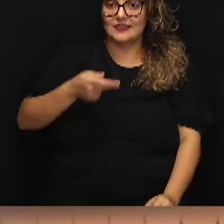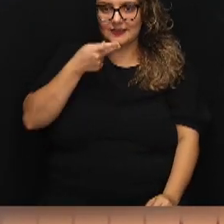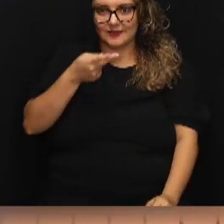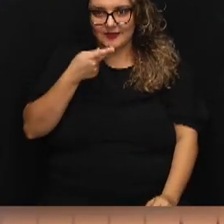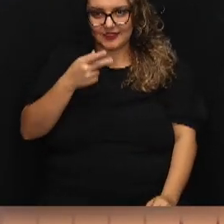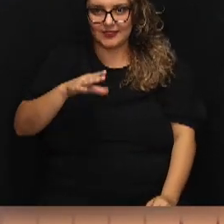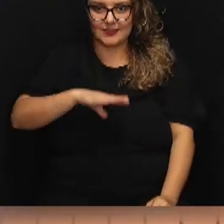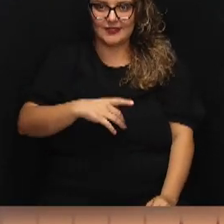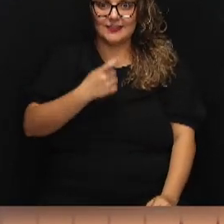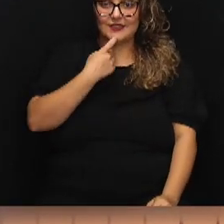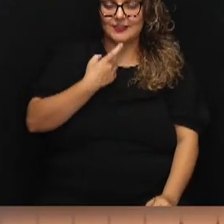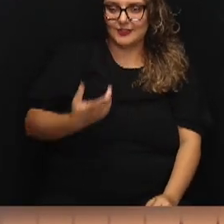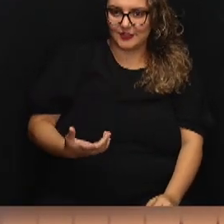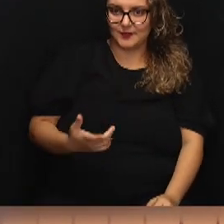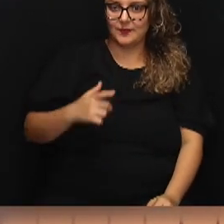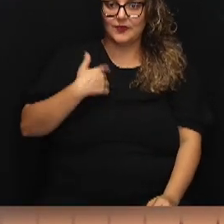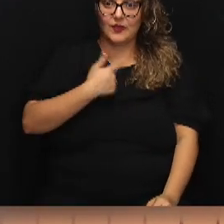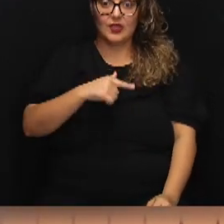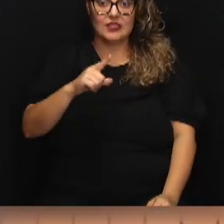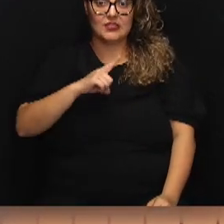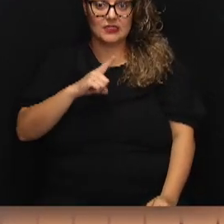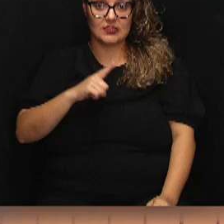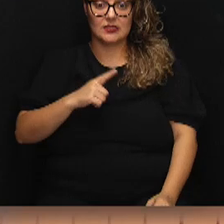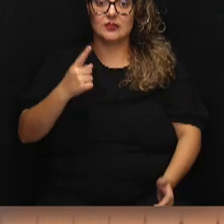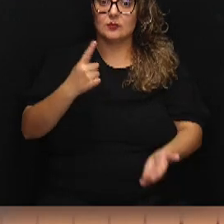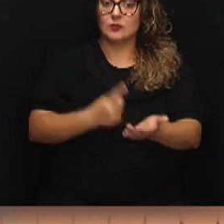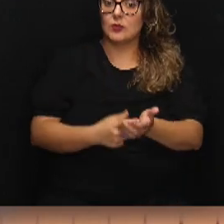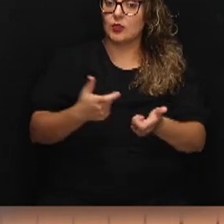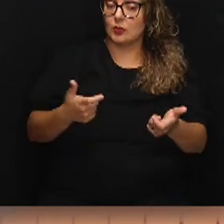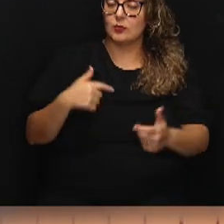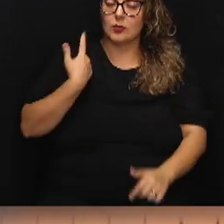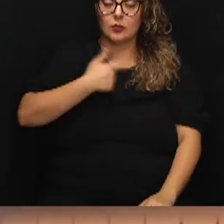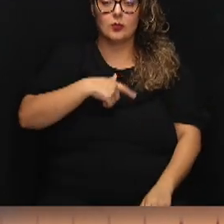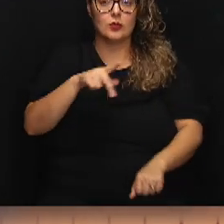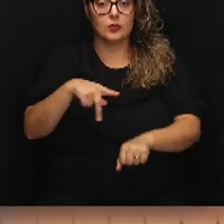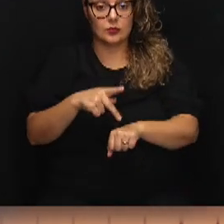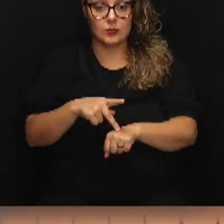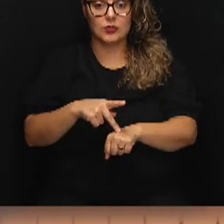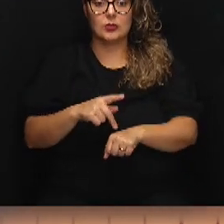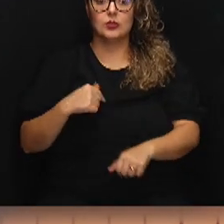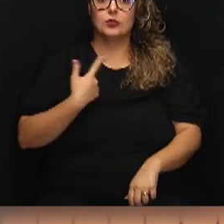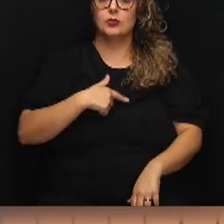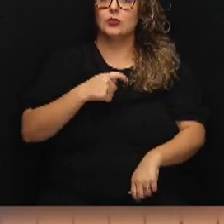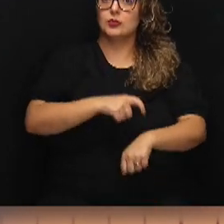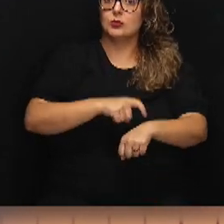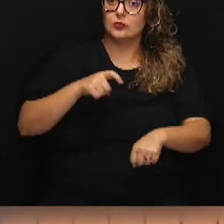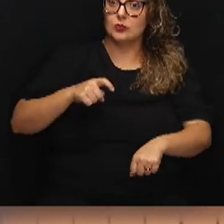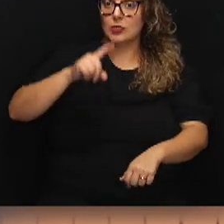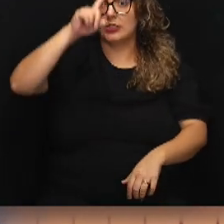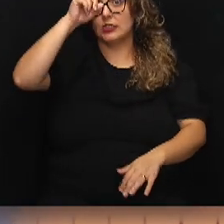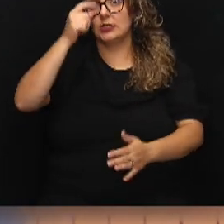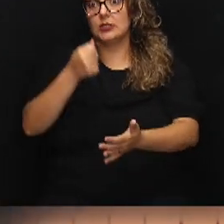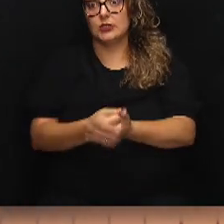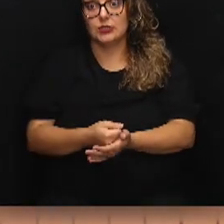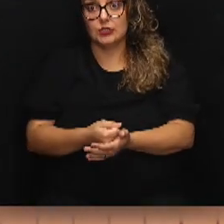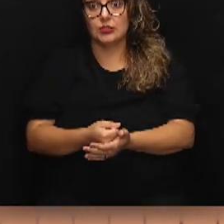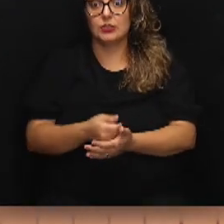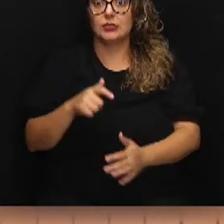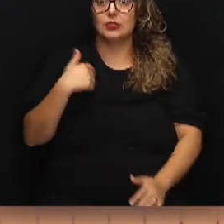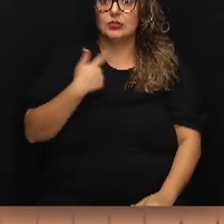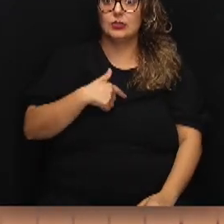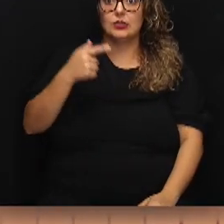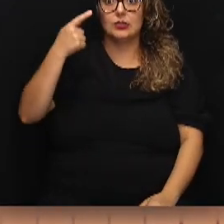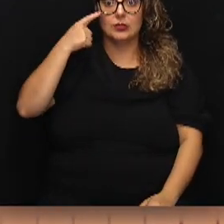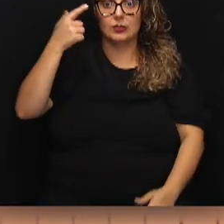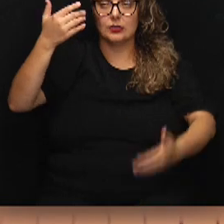na história de Campinas. Nós temos um grande compromisso com o nosso país, nós estamos num momento decisivo, gente, e a gente tem que ter